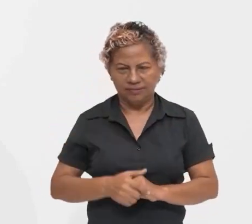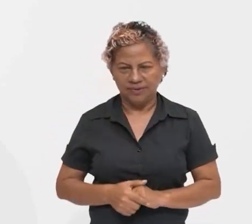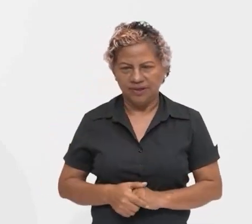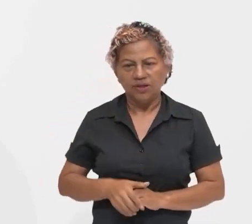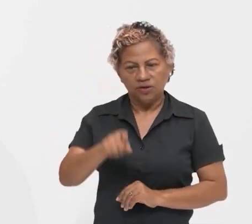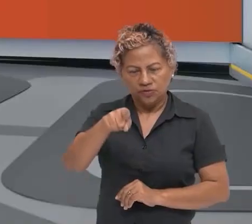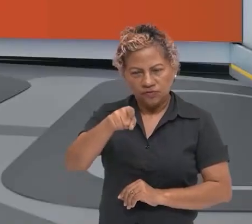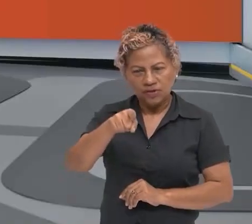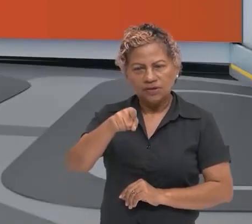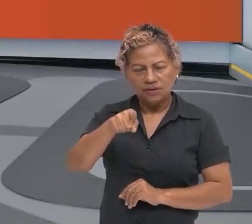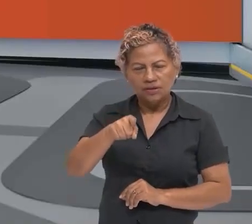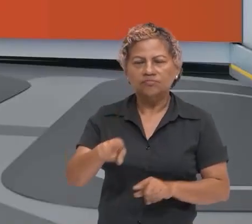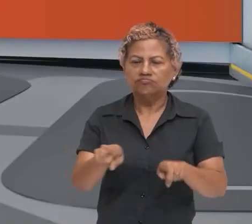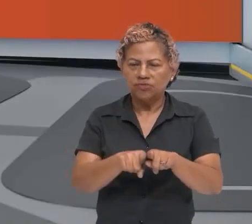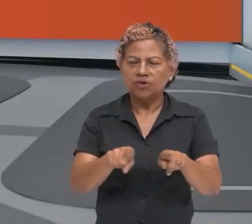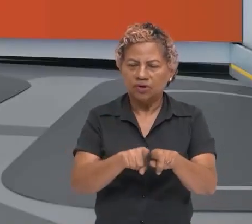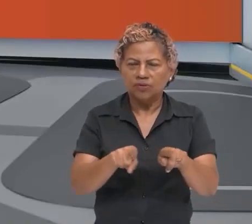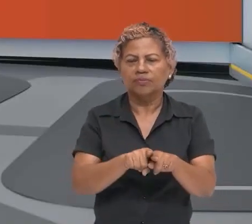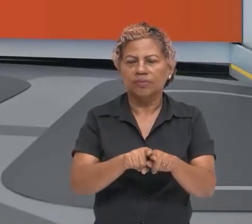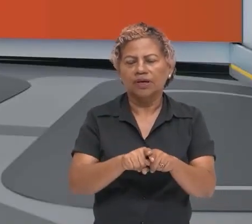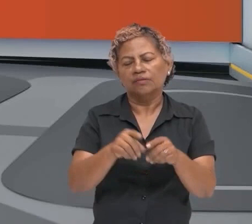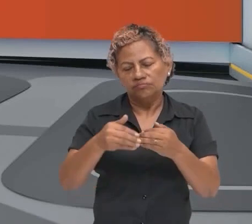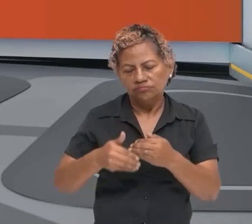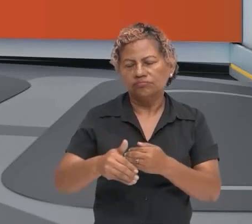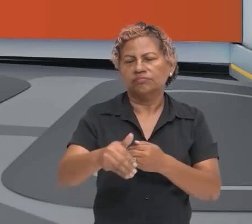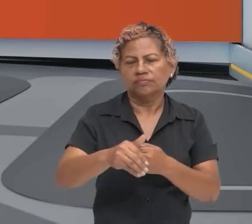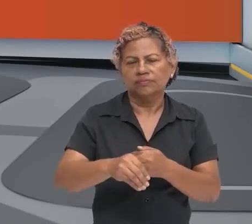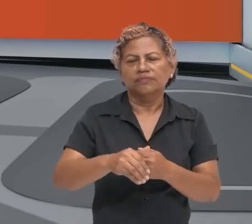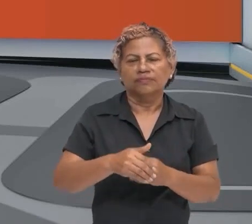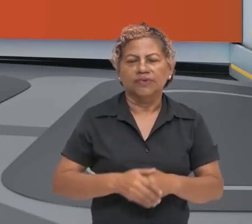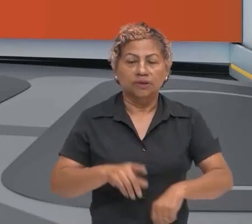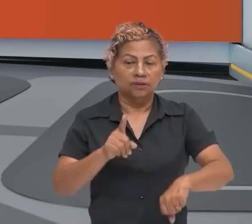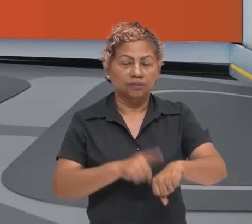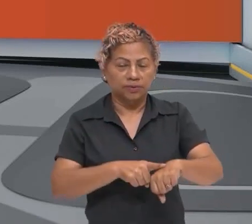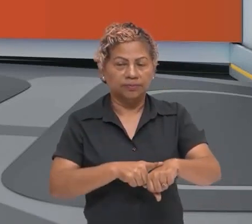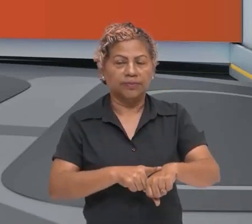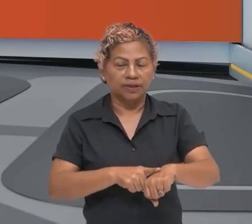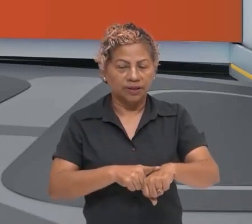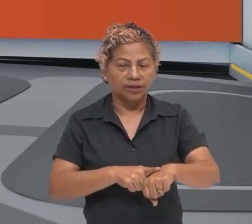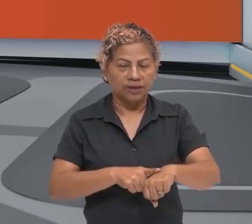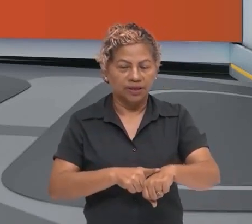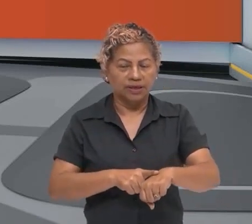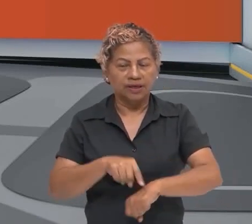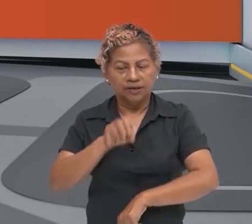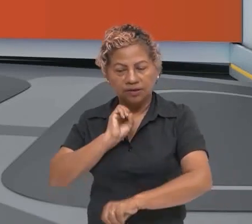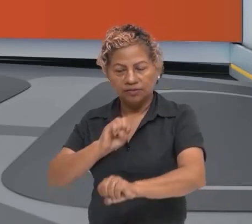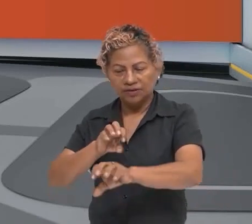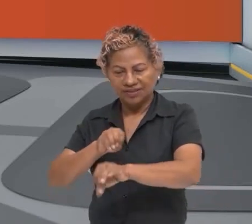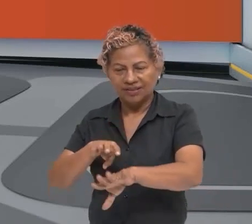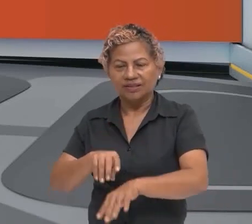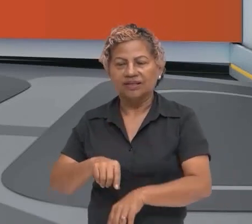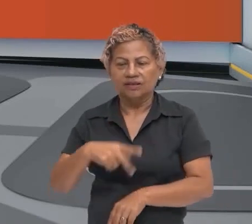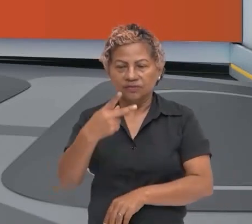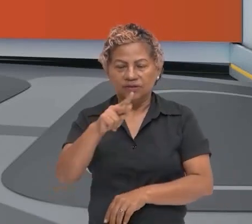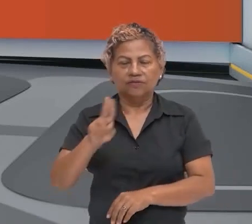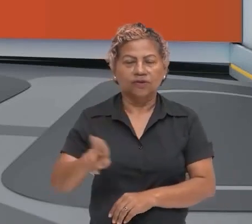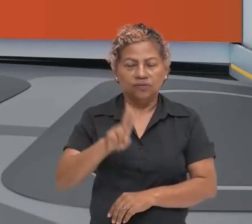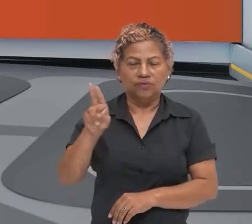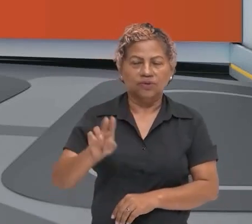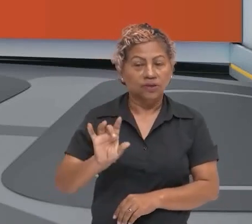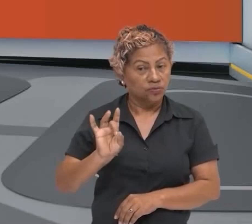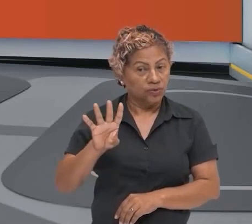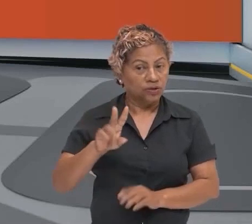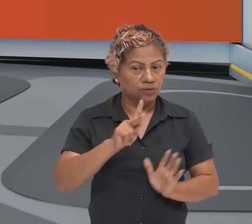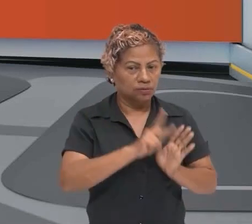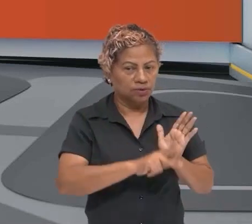vocês vão poder também, a partir desse conhecimento, a partir do momento de saber, utilizar isso não só no projeto de vida, gente.